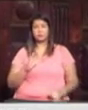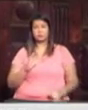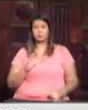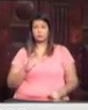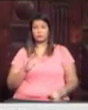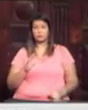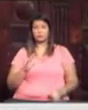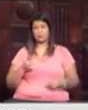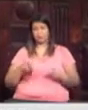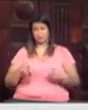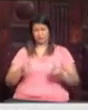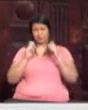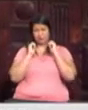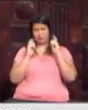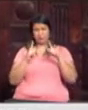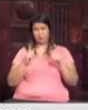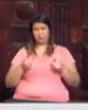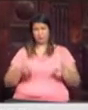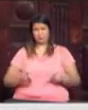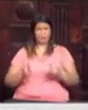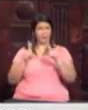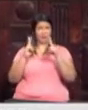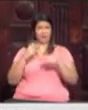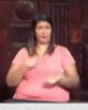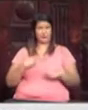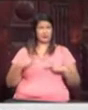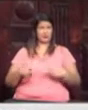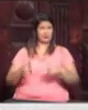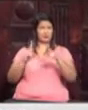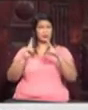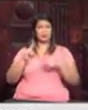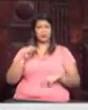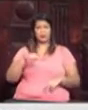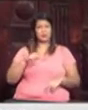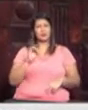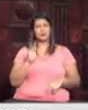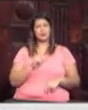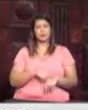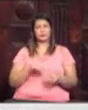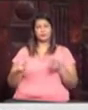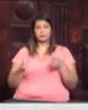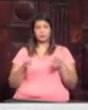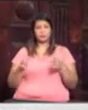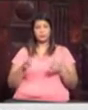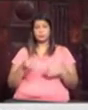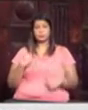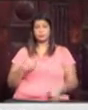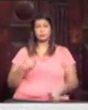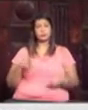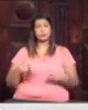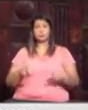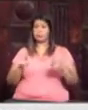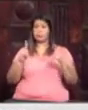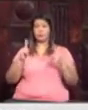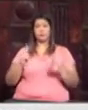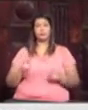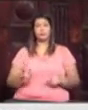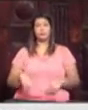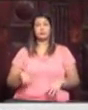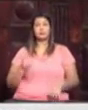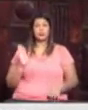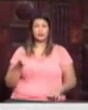vida segue, aliás, diga-se de passagem, a vida segue sempre. De um jeito ou de outro, a vida segue sempre. Shakespeare já